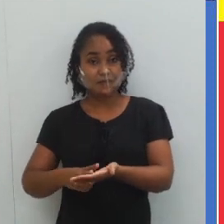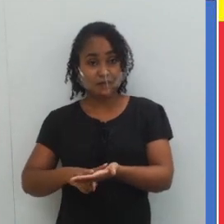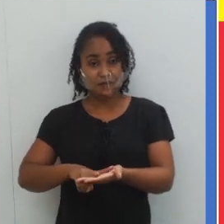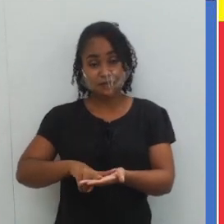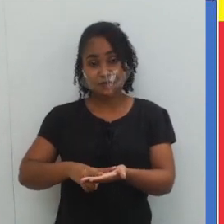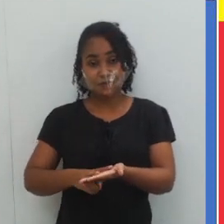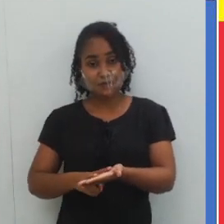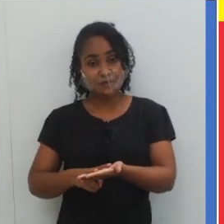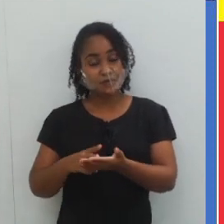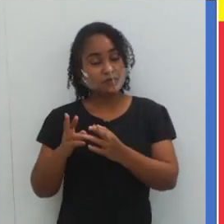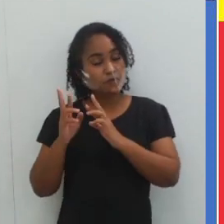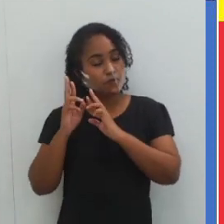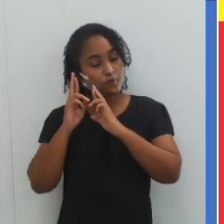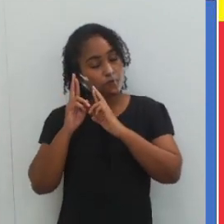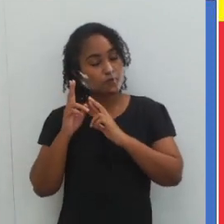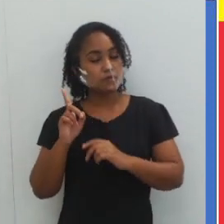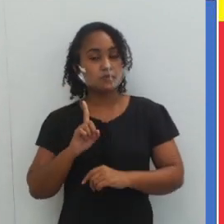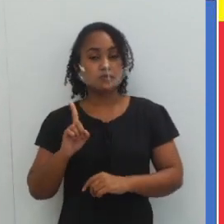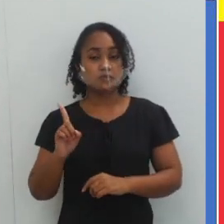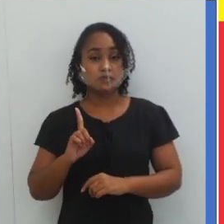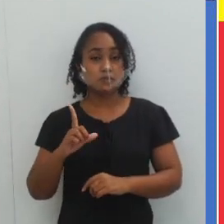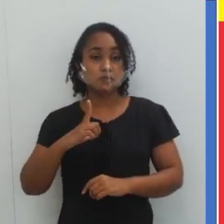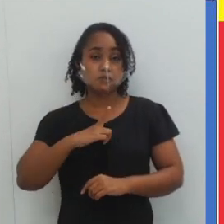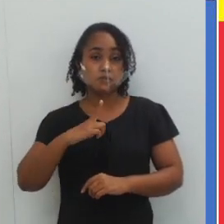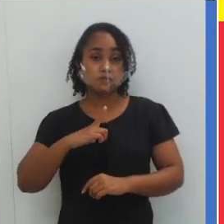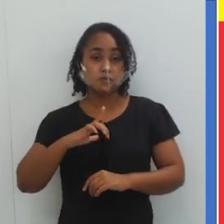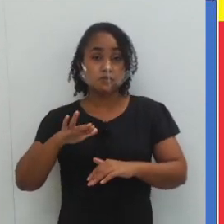not sleeping. Ela não estava dormindo